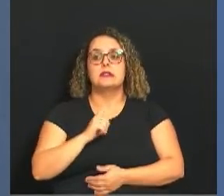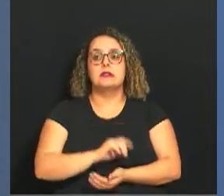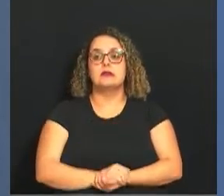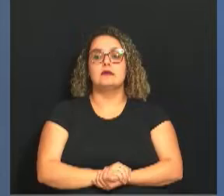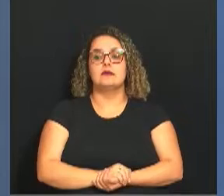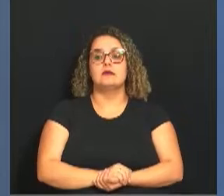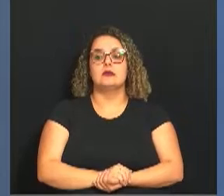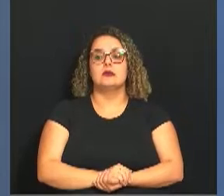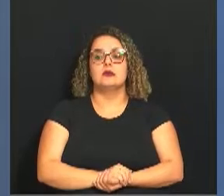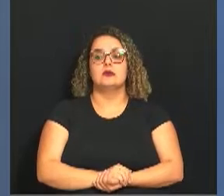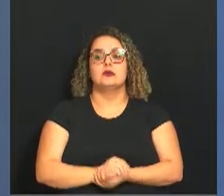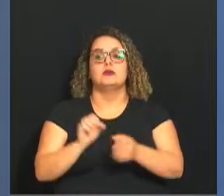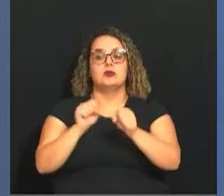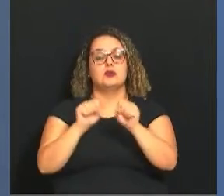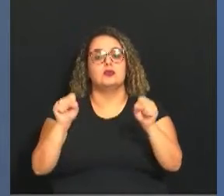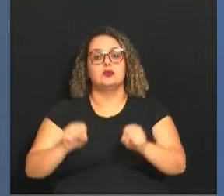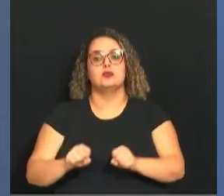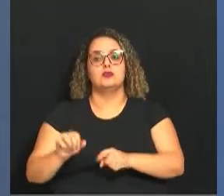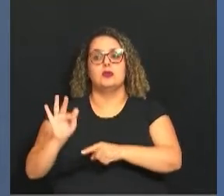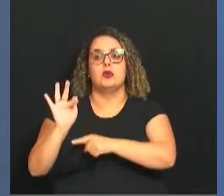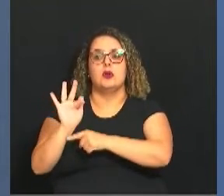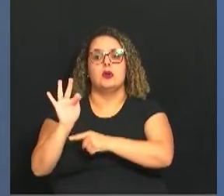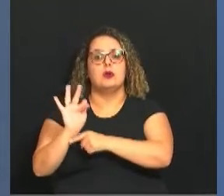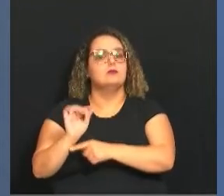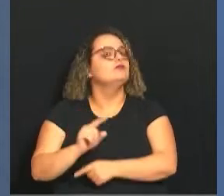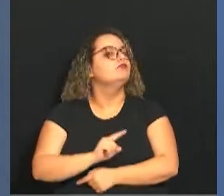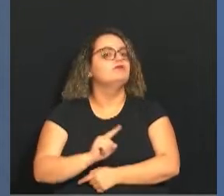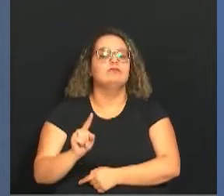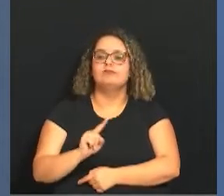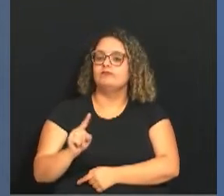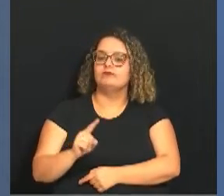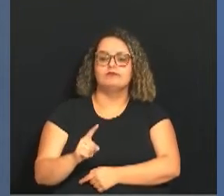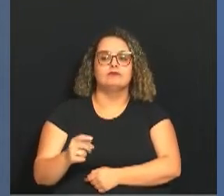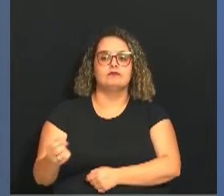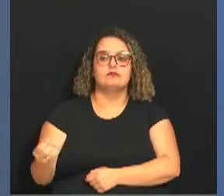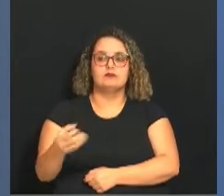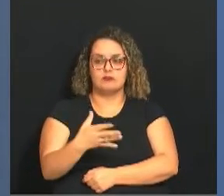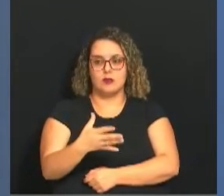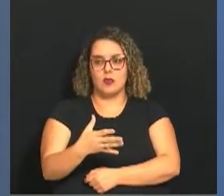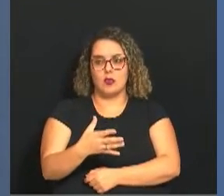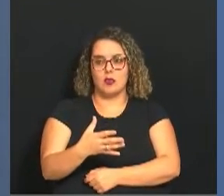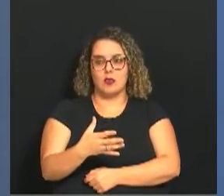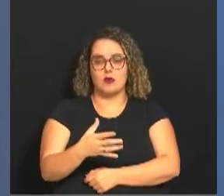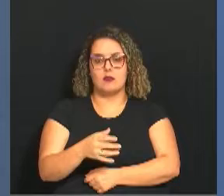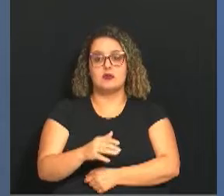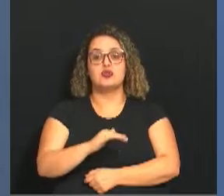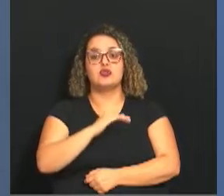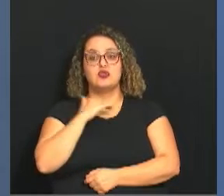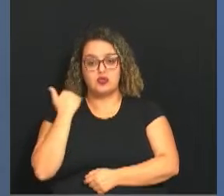função do sistema federal que não está gerando dados de casos de óbitos na